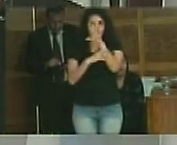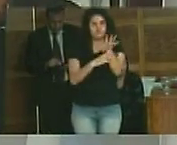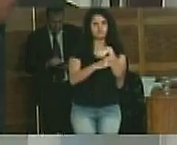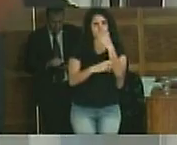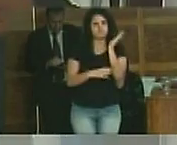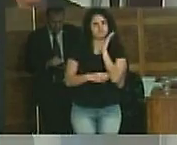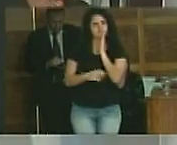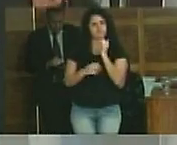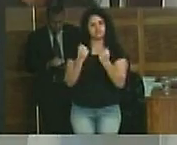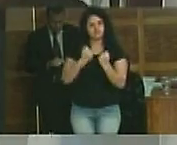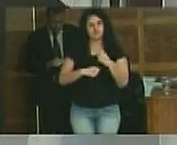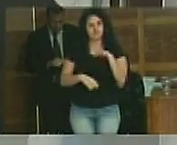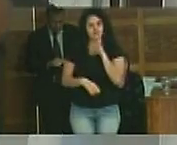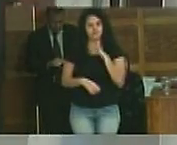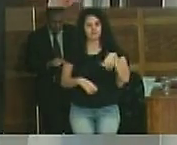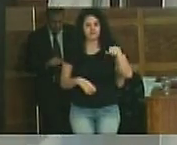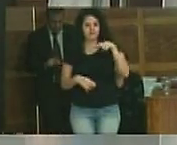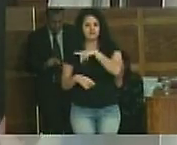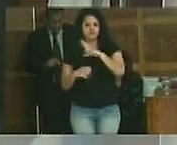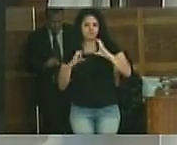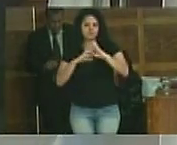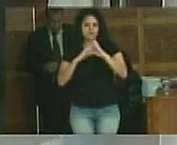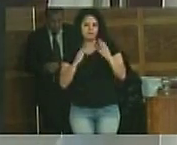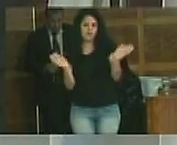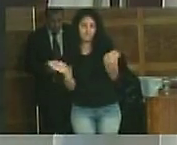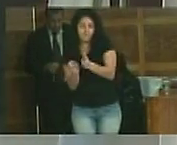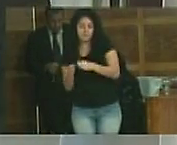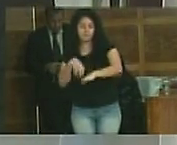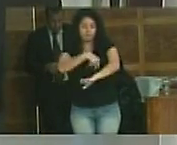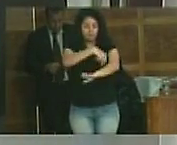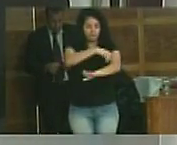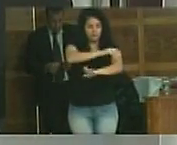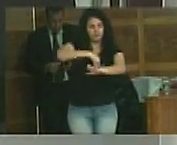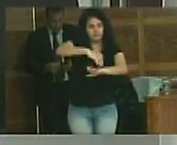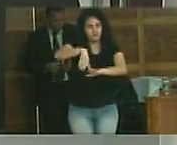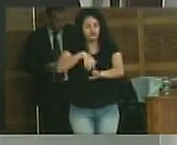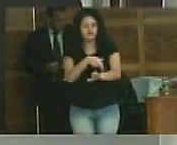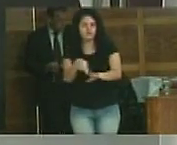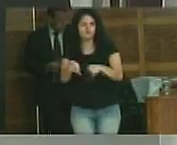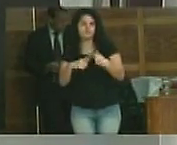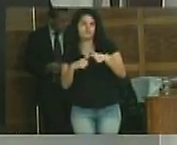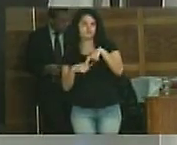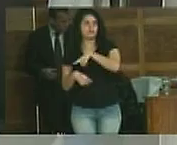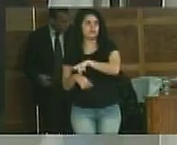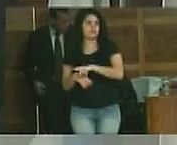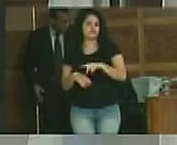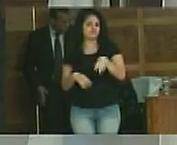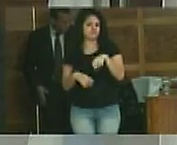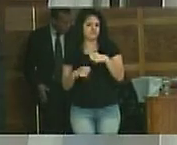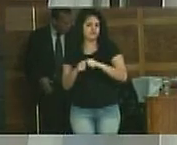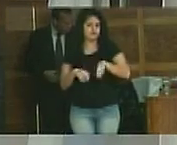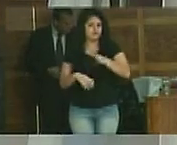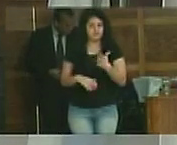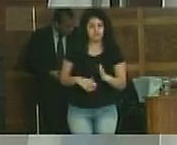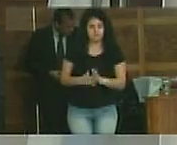do Camurim Grande para próximo da faixa de pedestre central ali, porque lá onde está não está adiantando praticamente